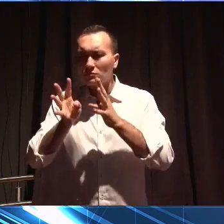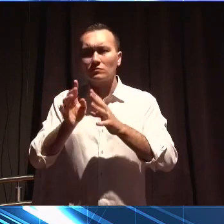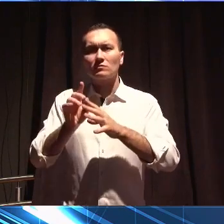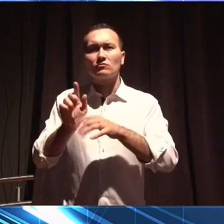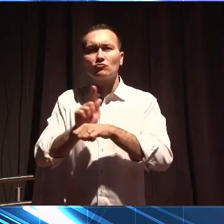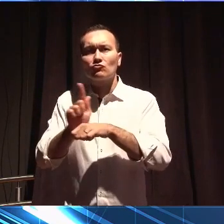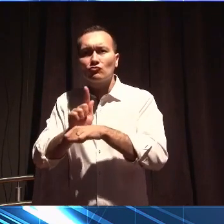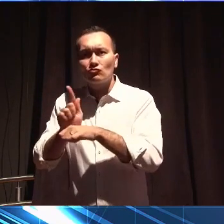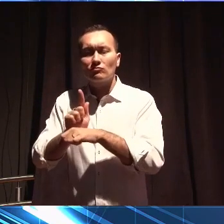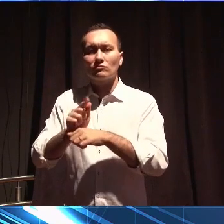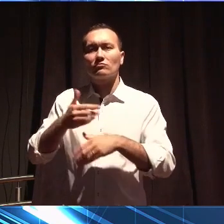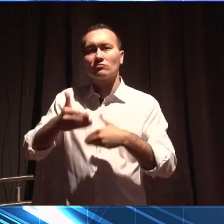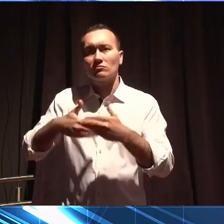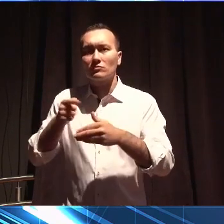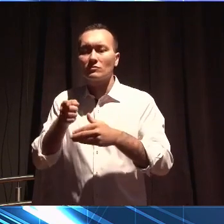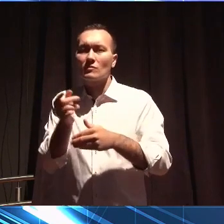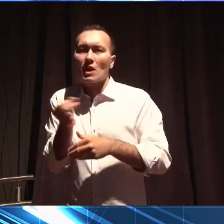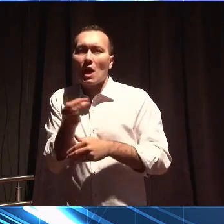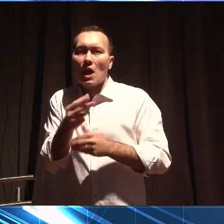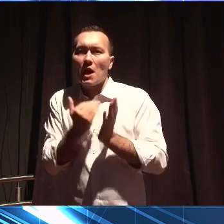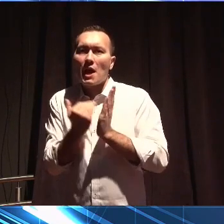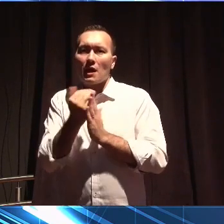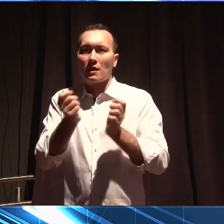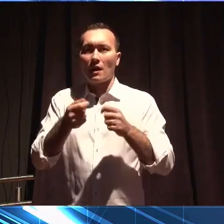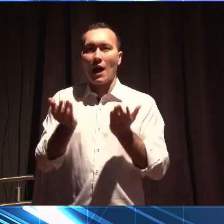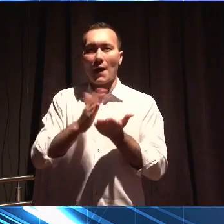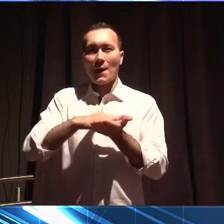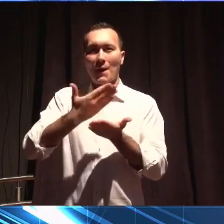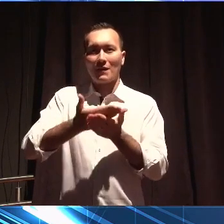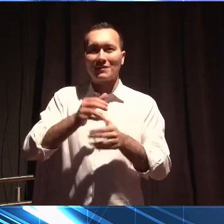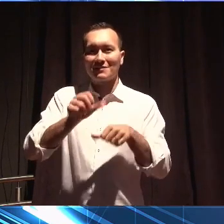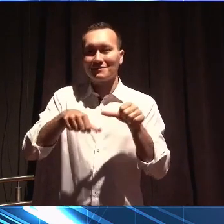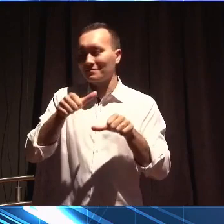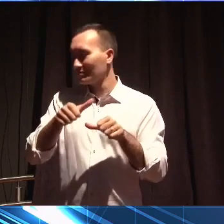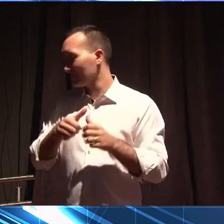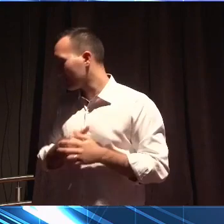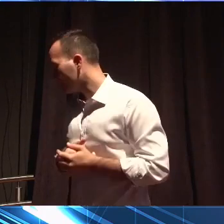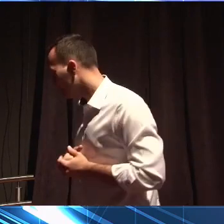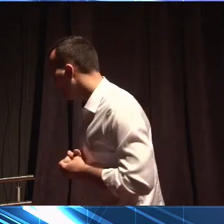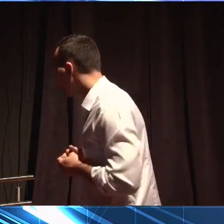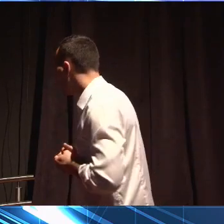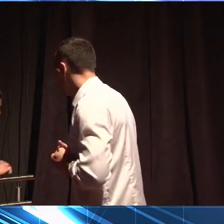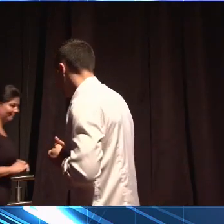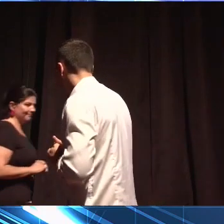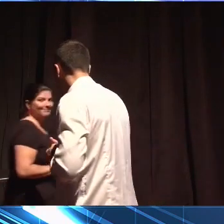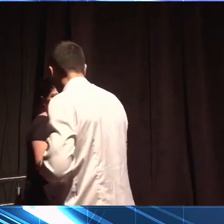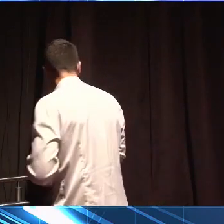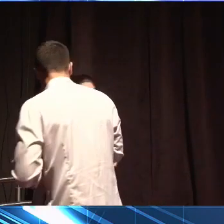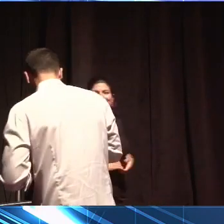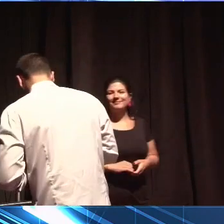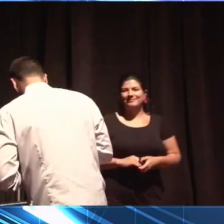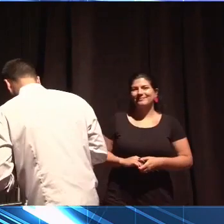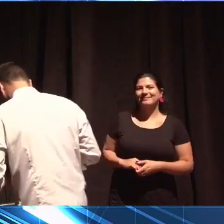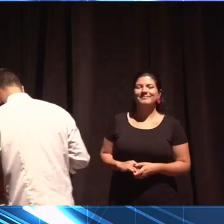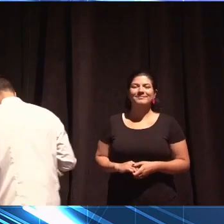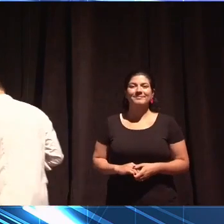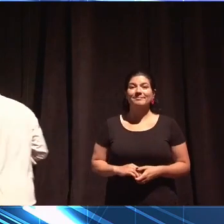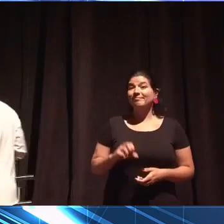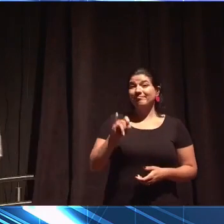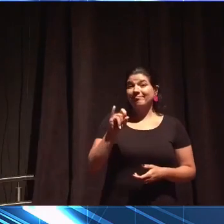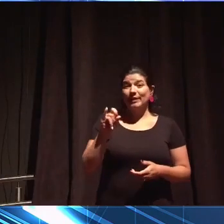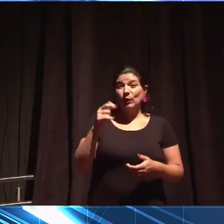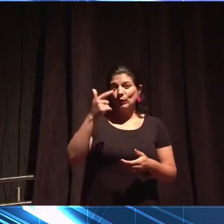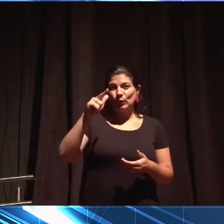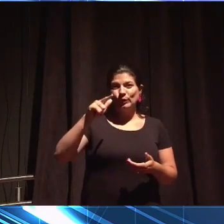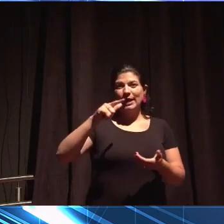também pode se tornar um risco, porque se você não estiver bem alinhado com os custos do seu projeto e